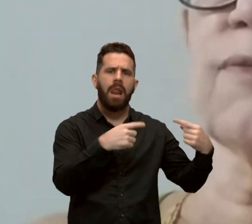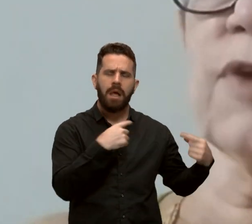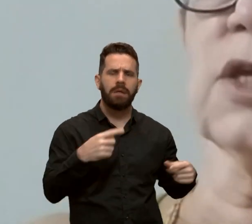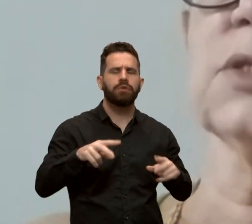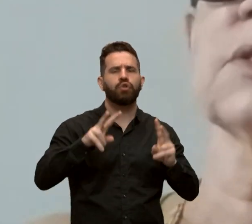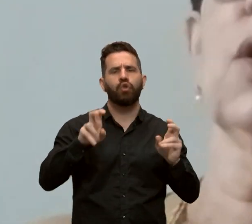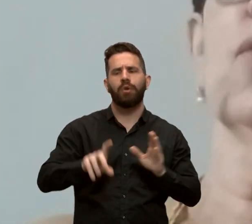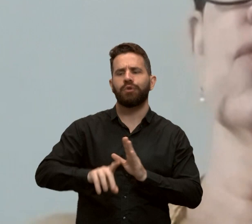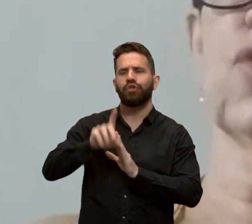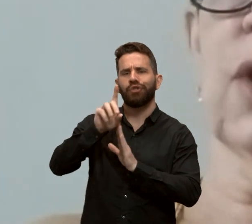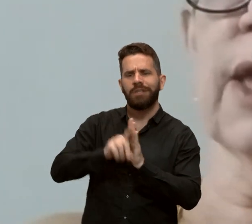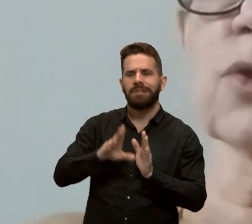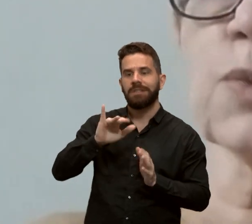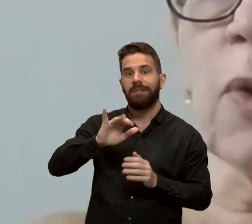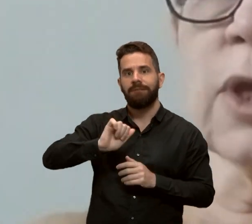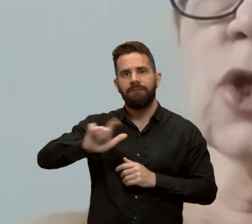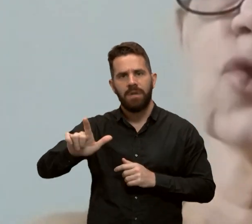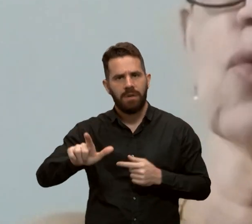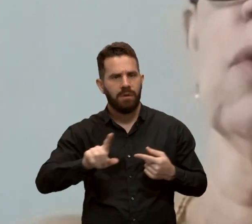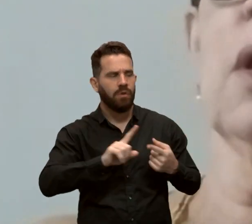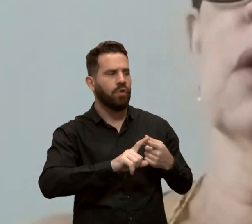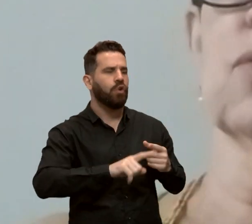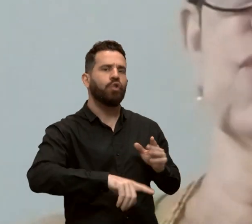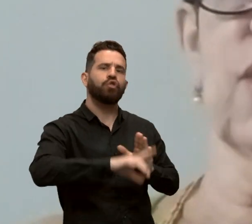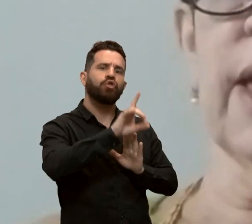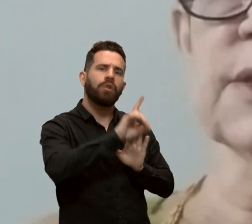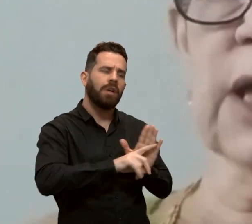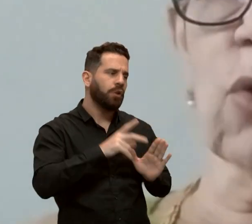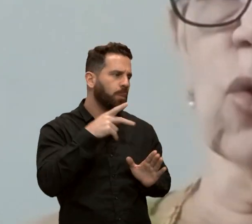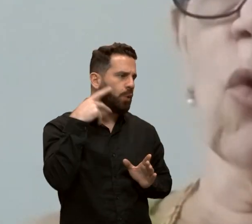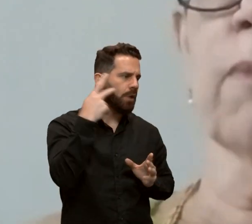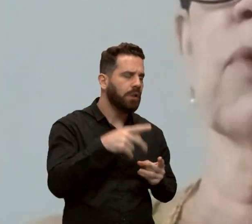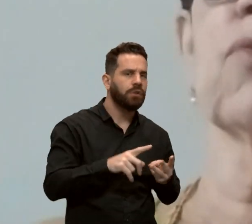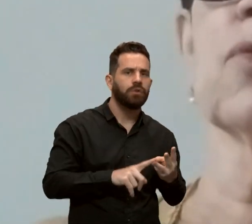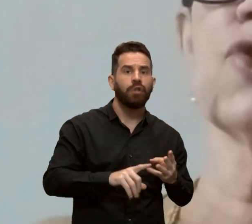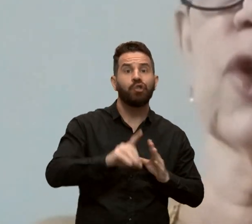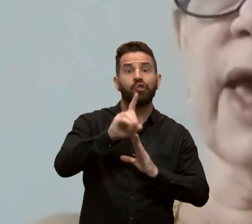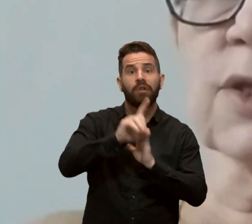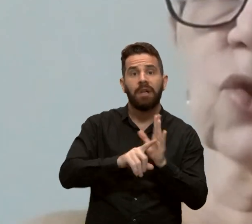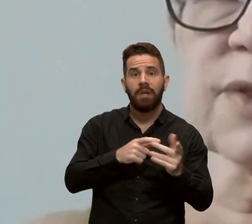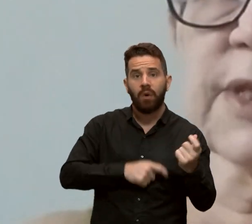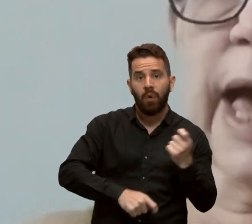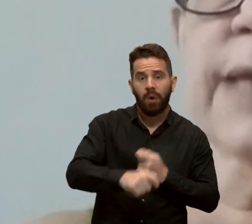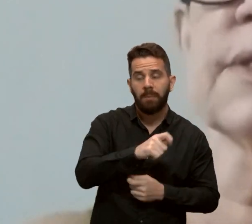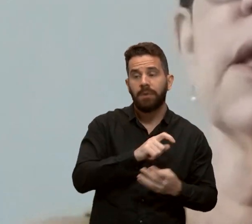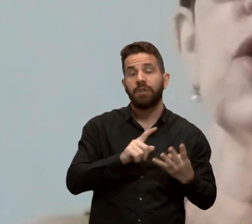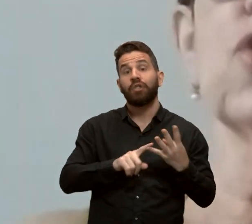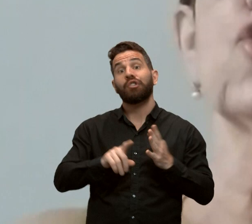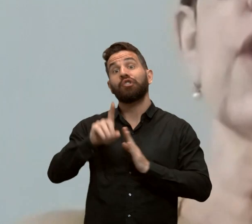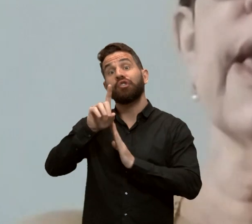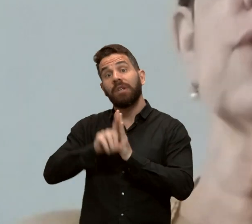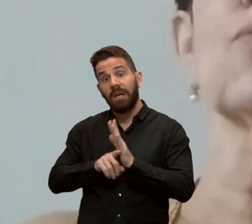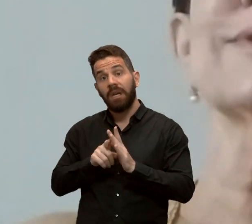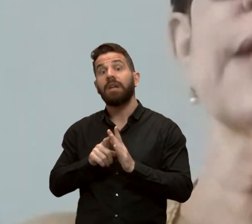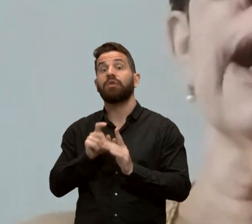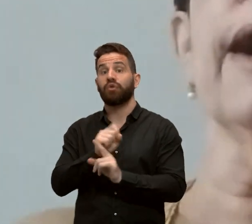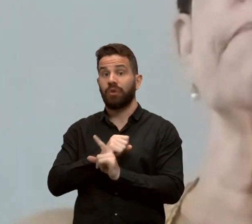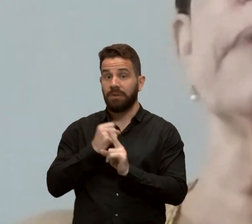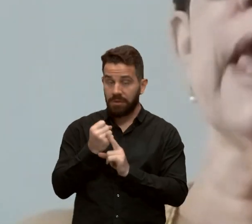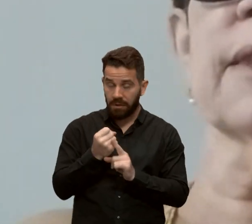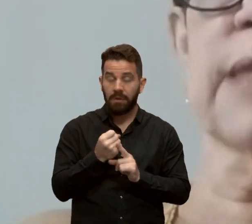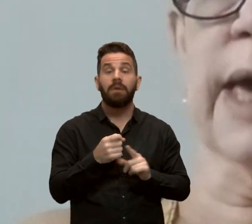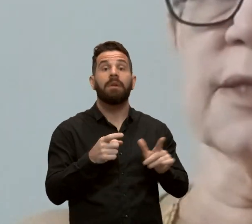direitos civis, dos direitos políticos, dos direitos econômicos, dos direitos sociais e